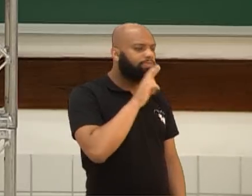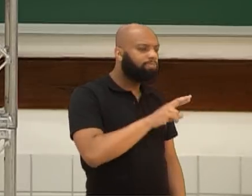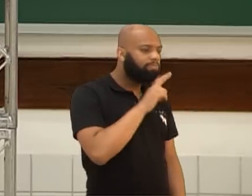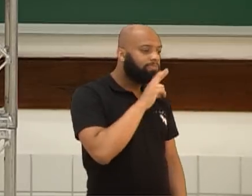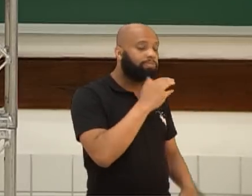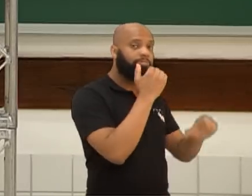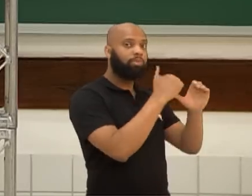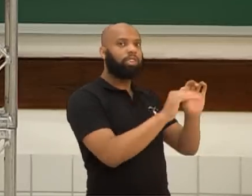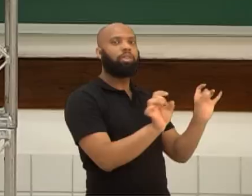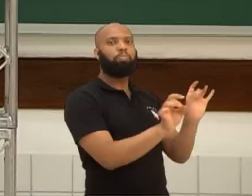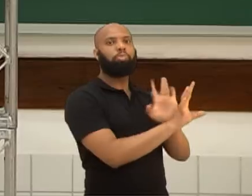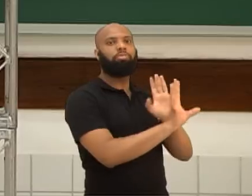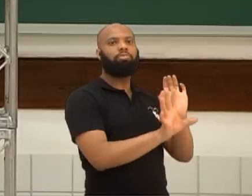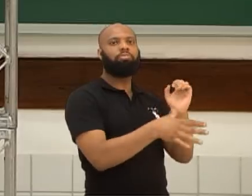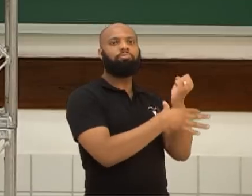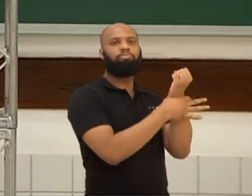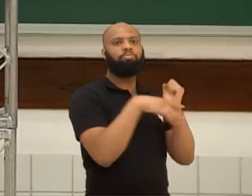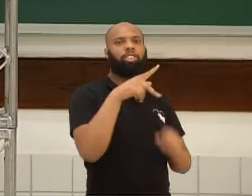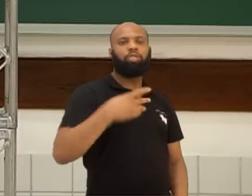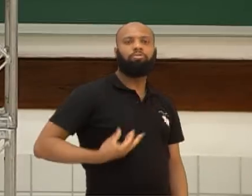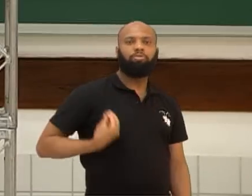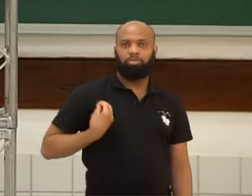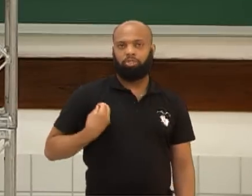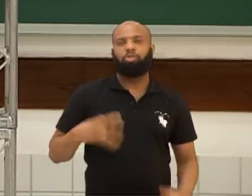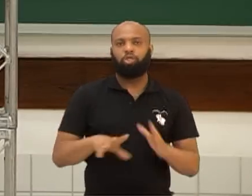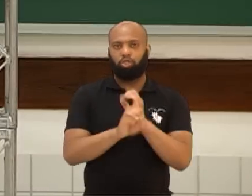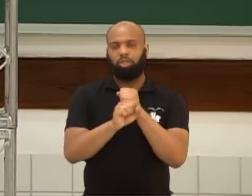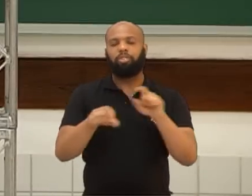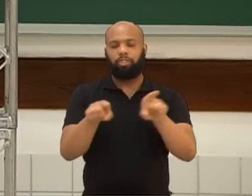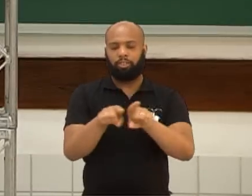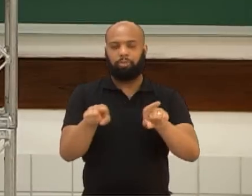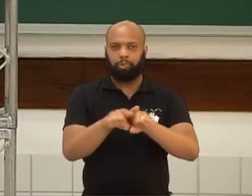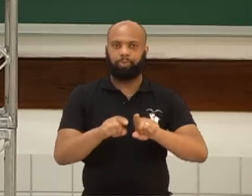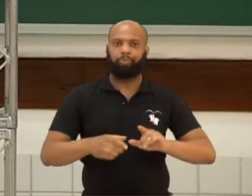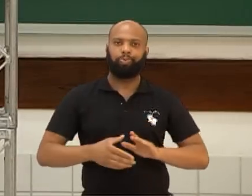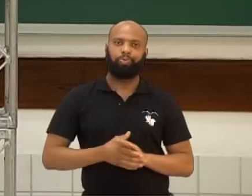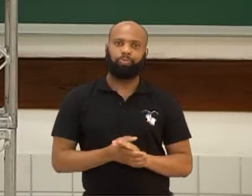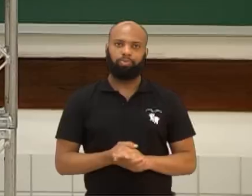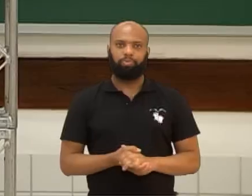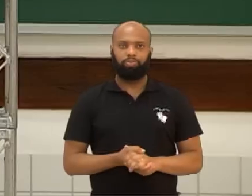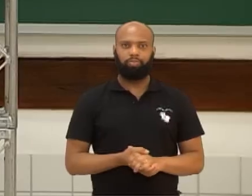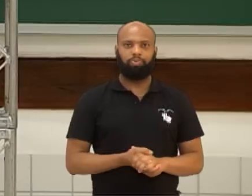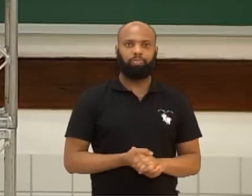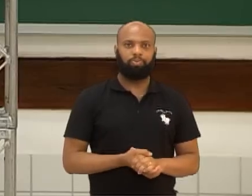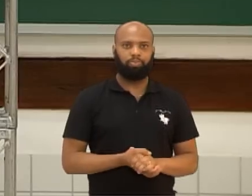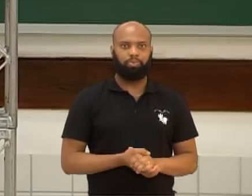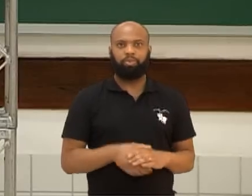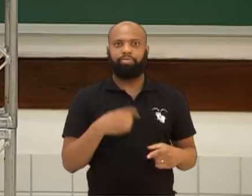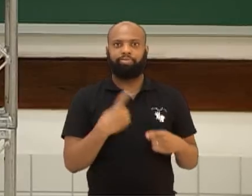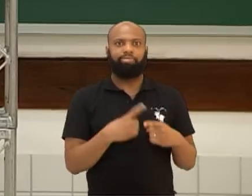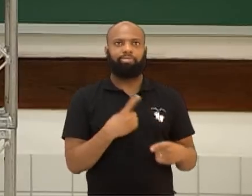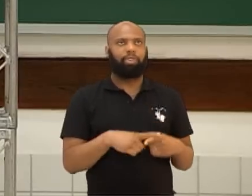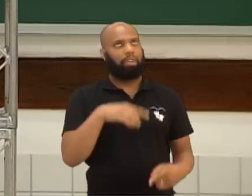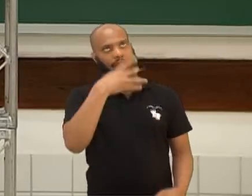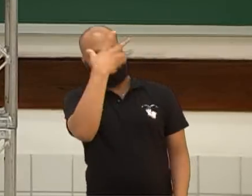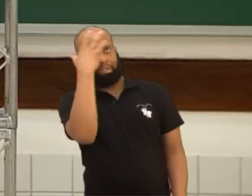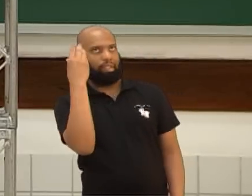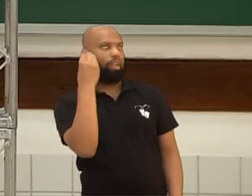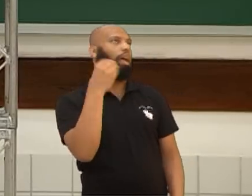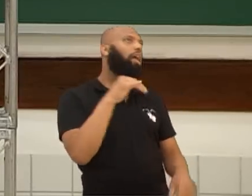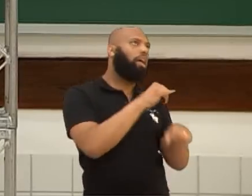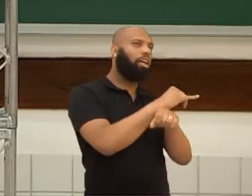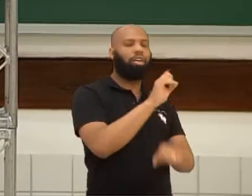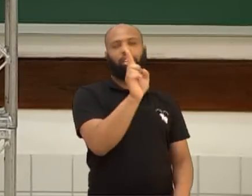a atividade, porque isso significa nota e, principalmente, frequência. Você não vai dar bobeira e levar falta,